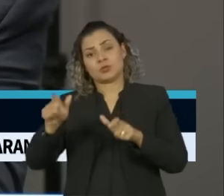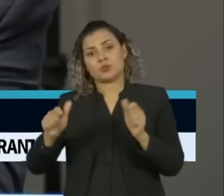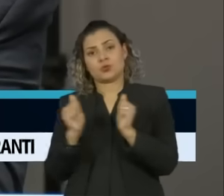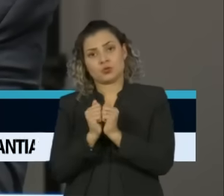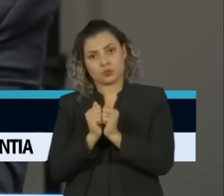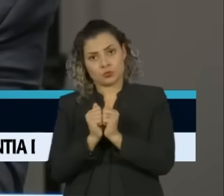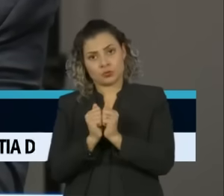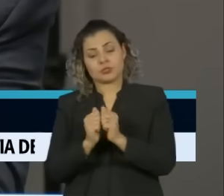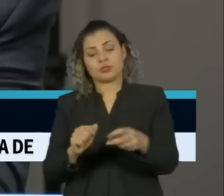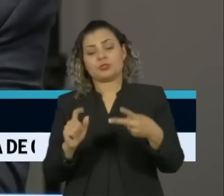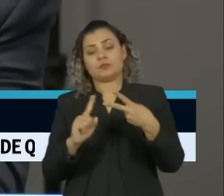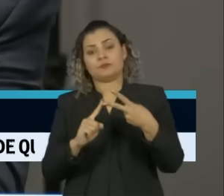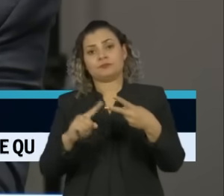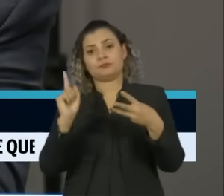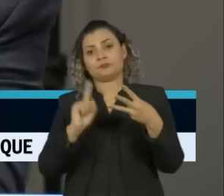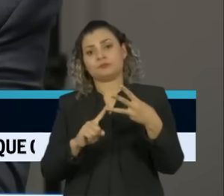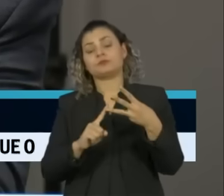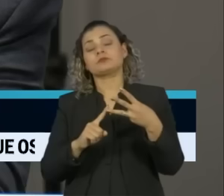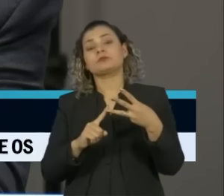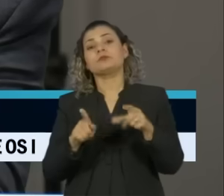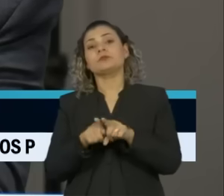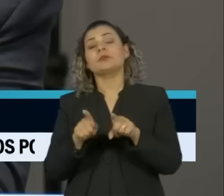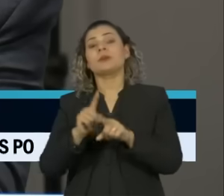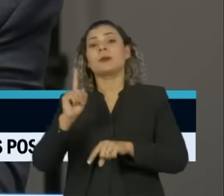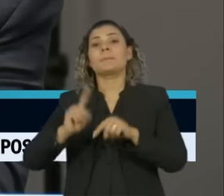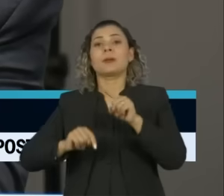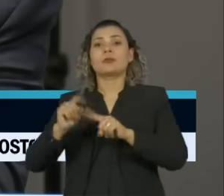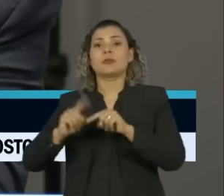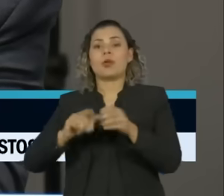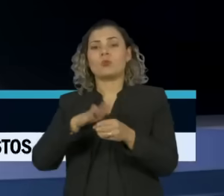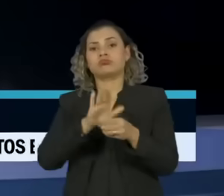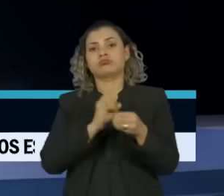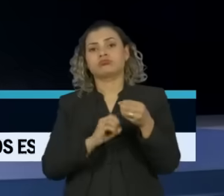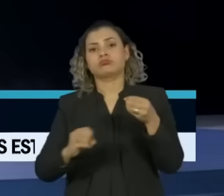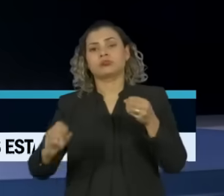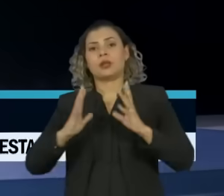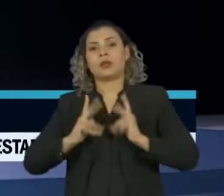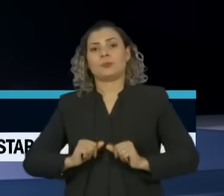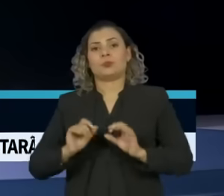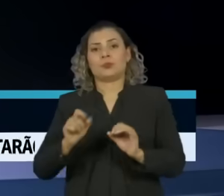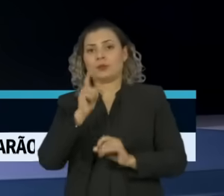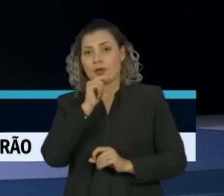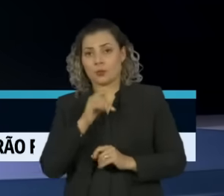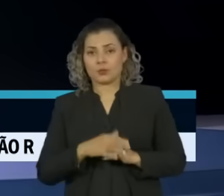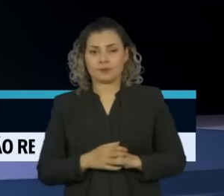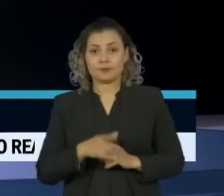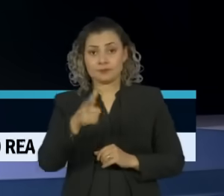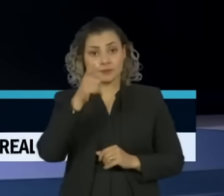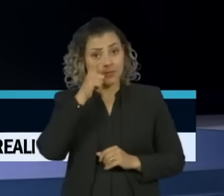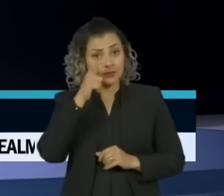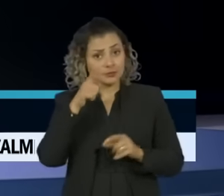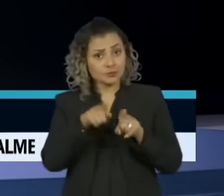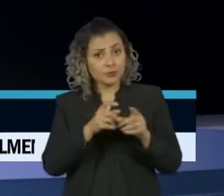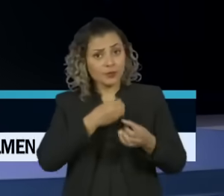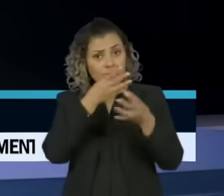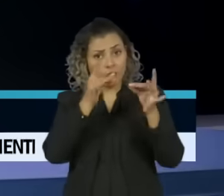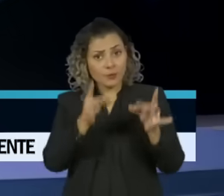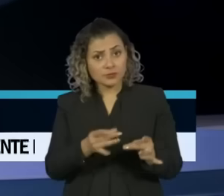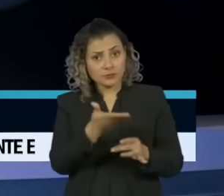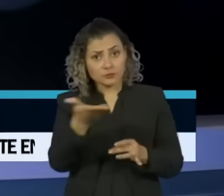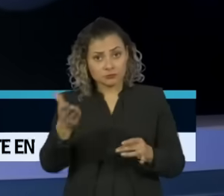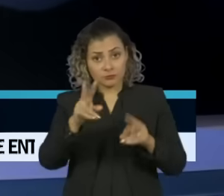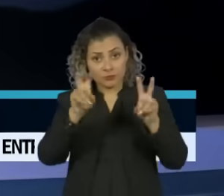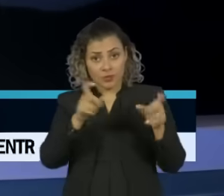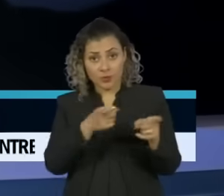no mesmo dormitório, e também a coleta e tratamento de esgoto. E você acompanha mais dados e análises sobre